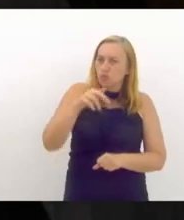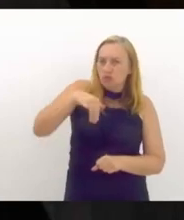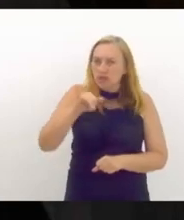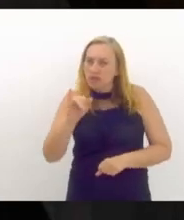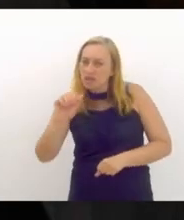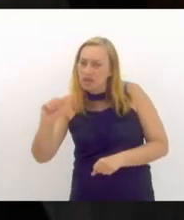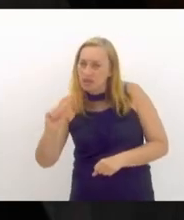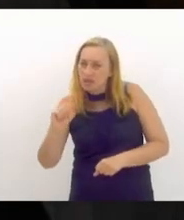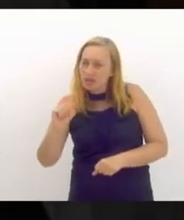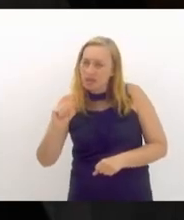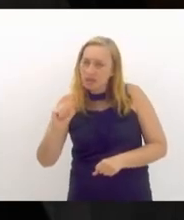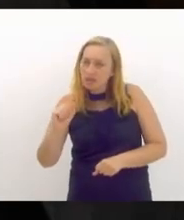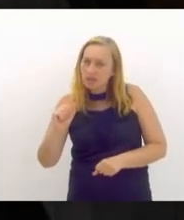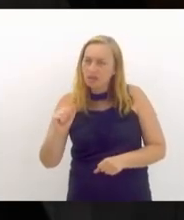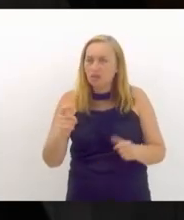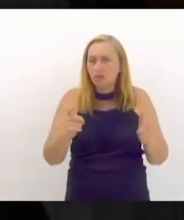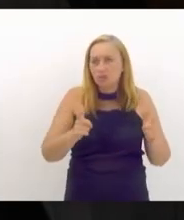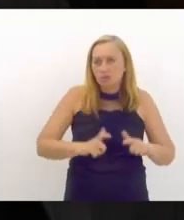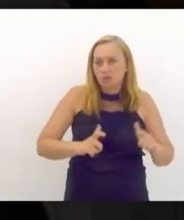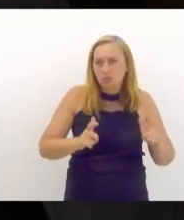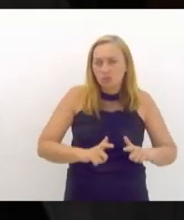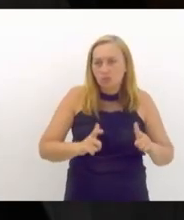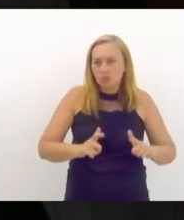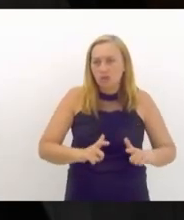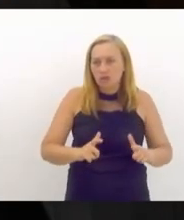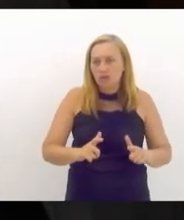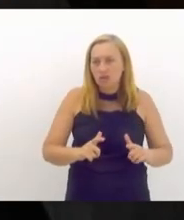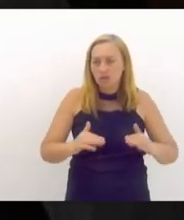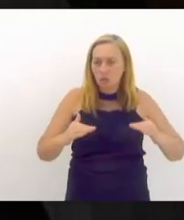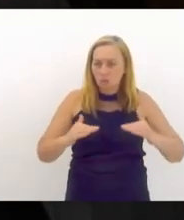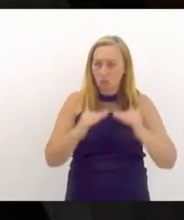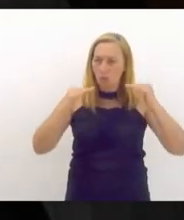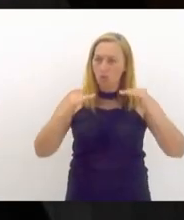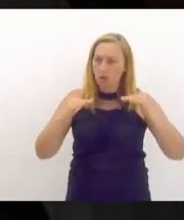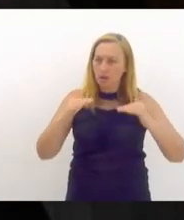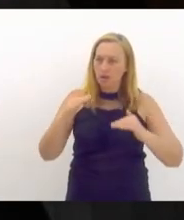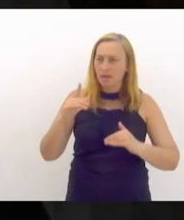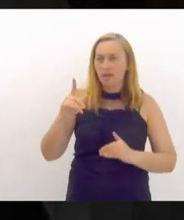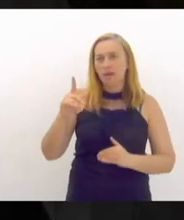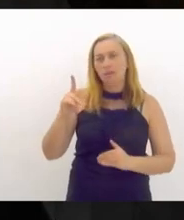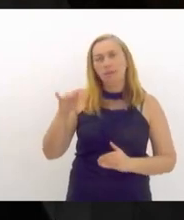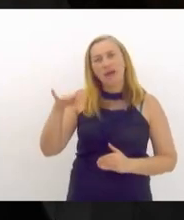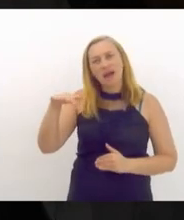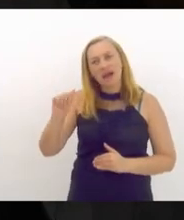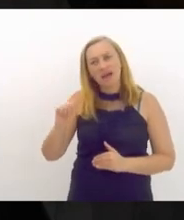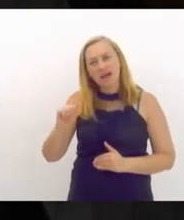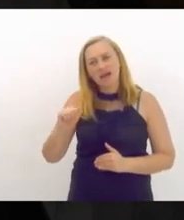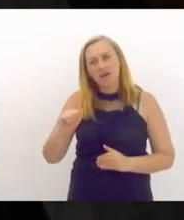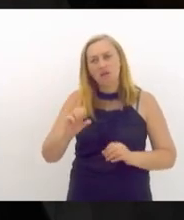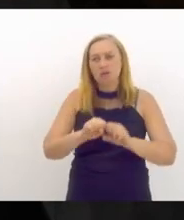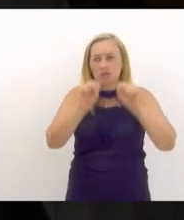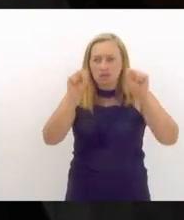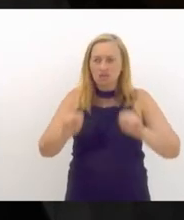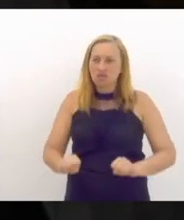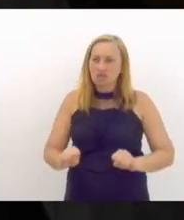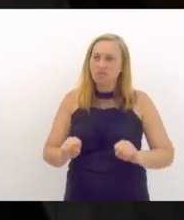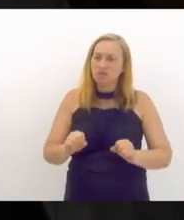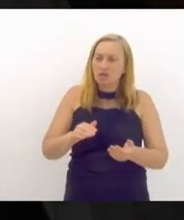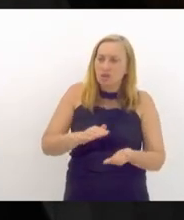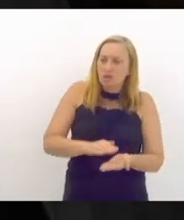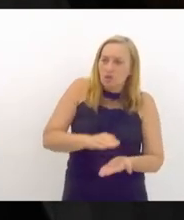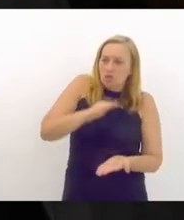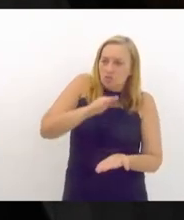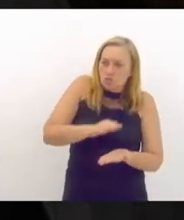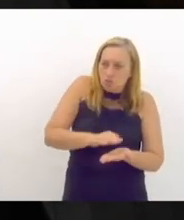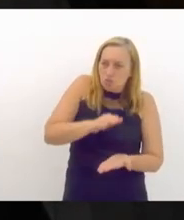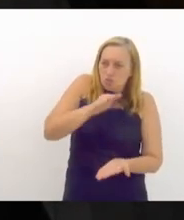onde houve o choque das placas tectônicas, com um sistema de molas